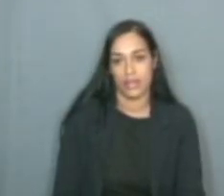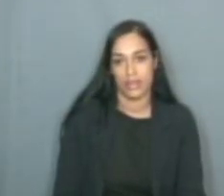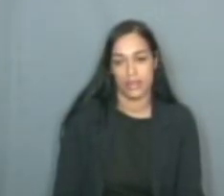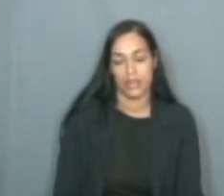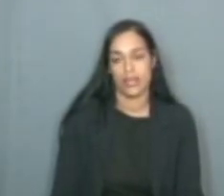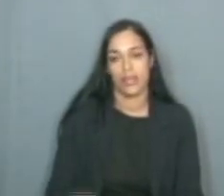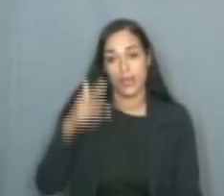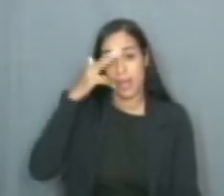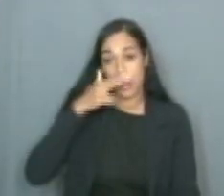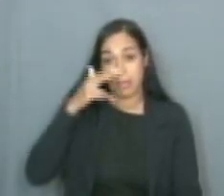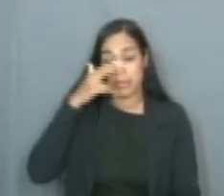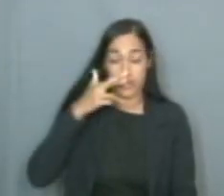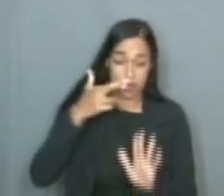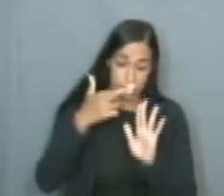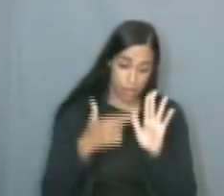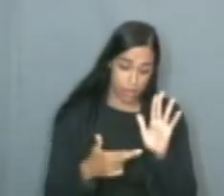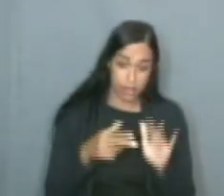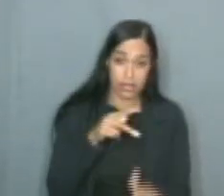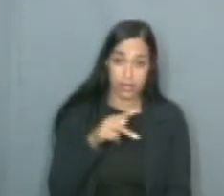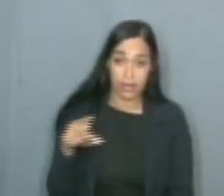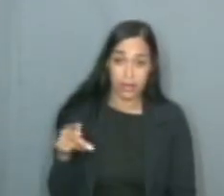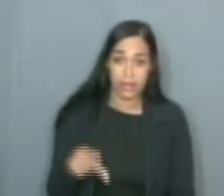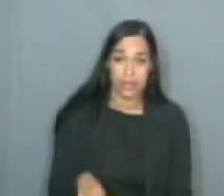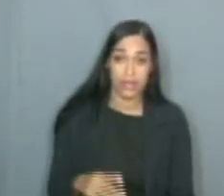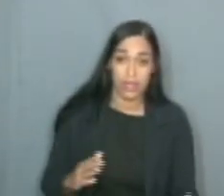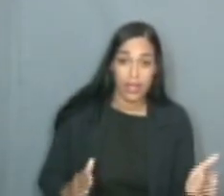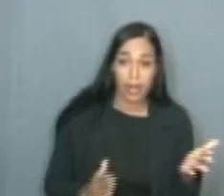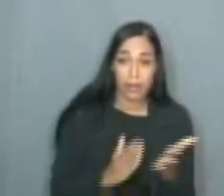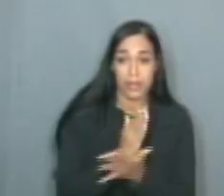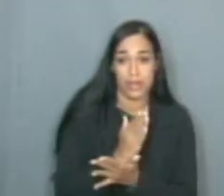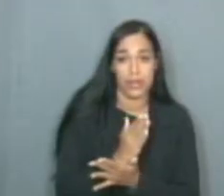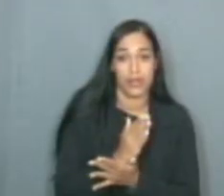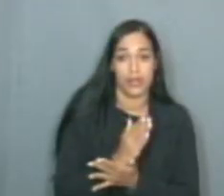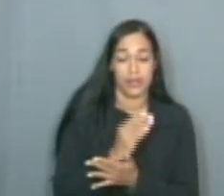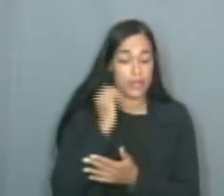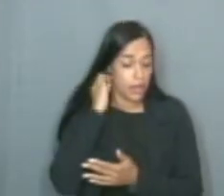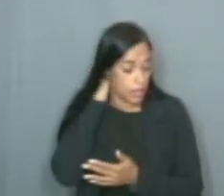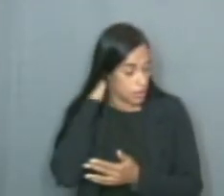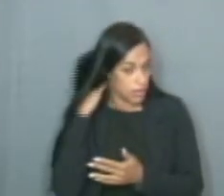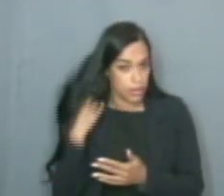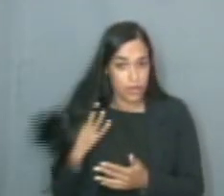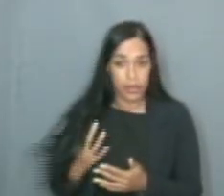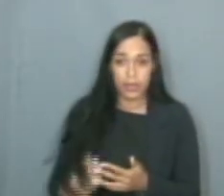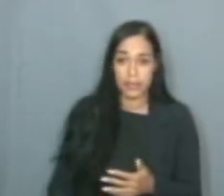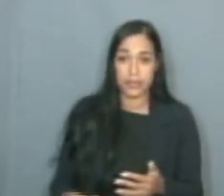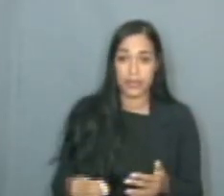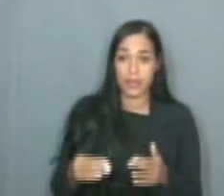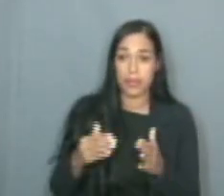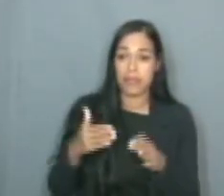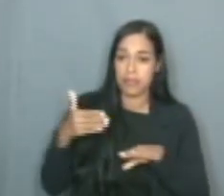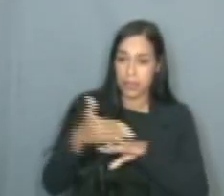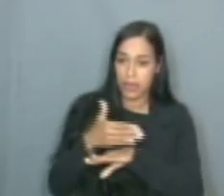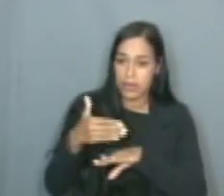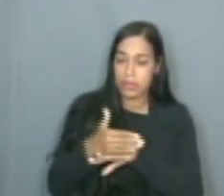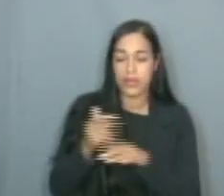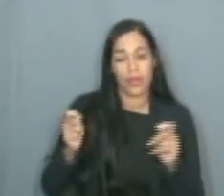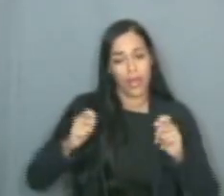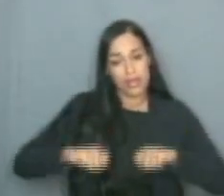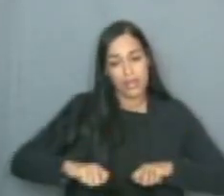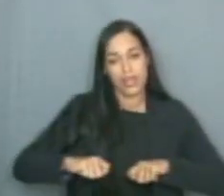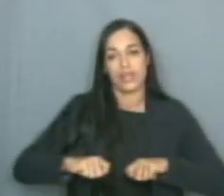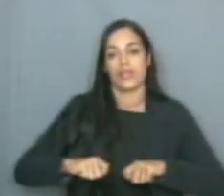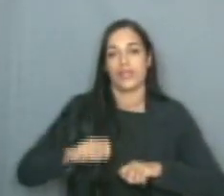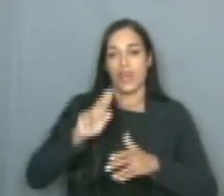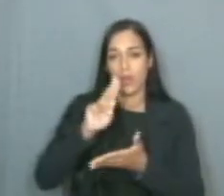Com a mesma redação, inclusive. Aprovado, possibilitando o acesso democrático